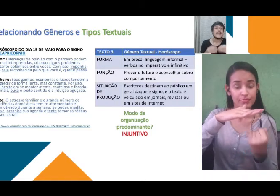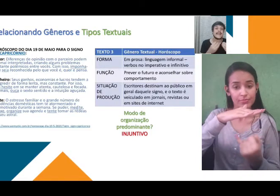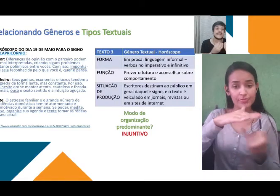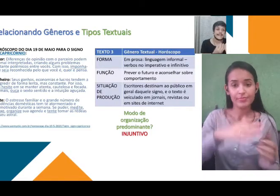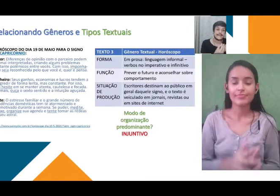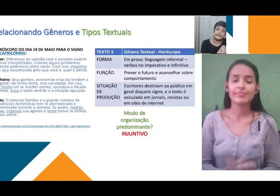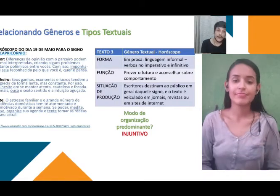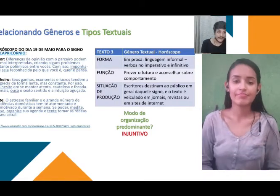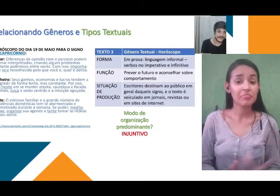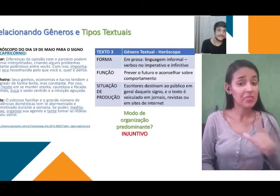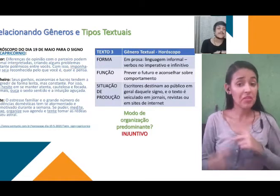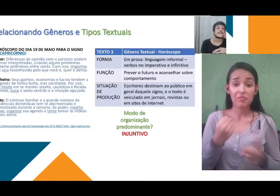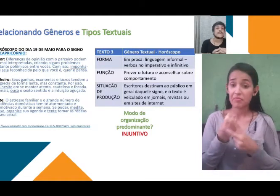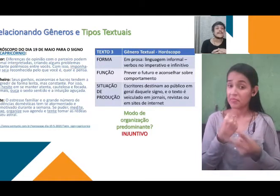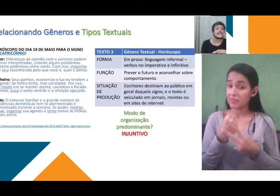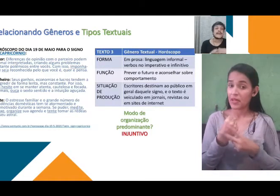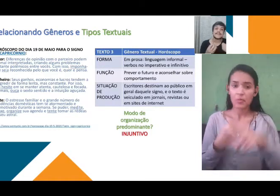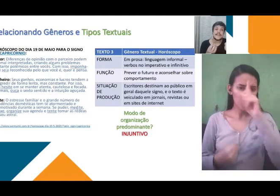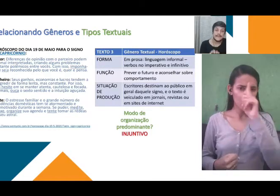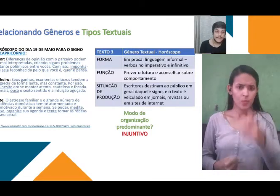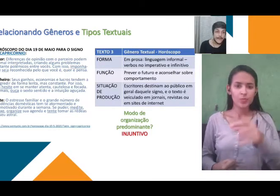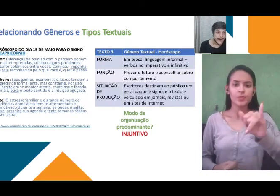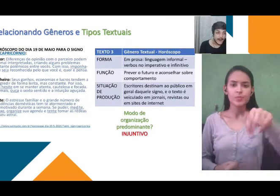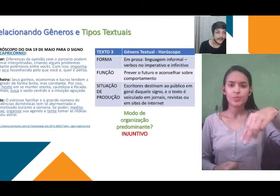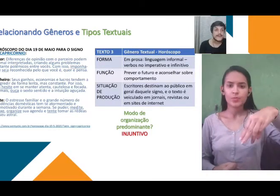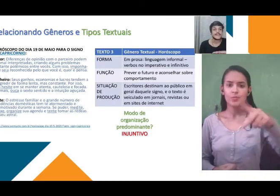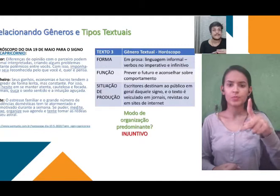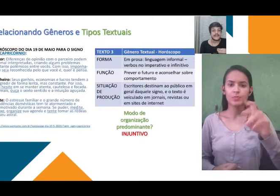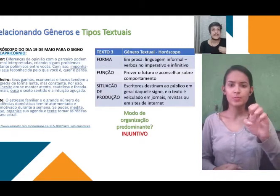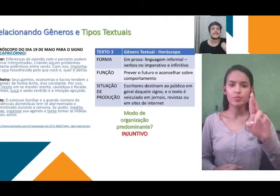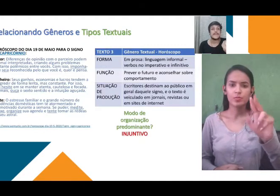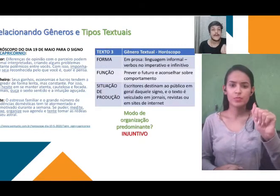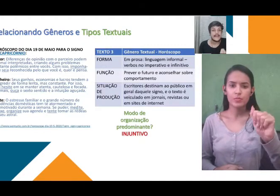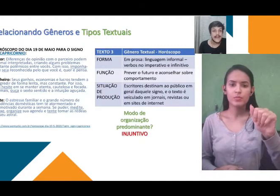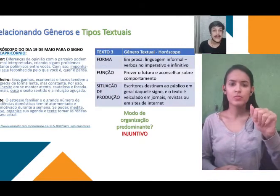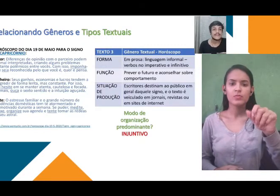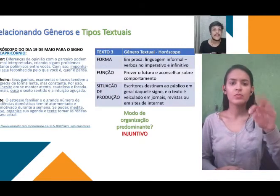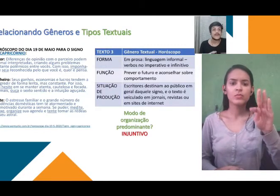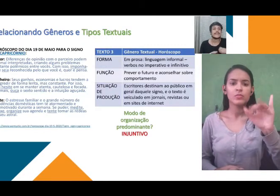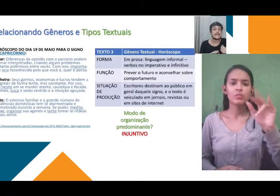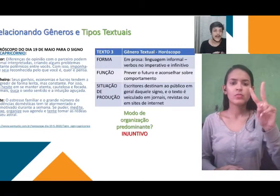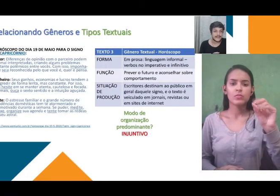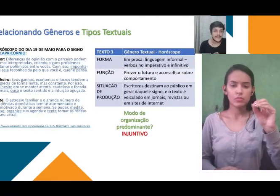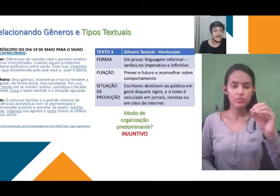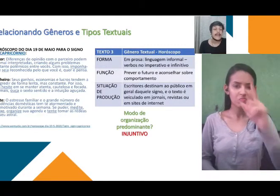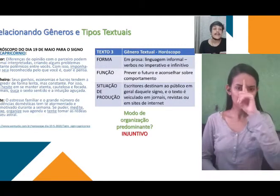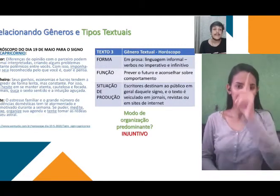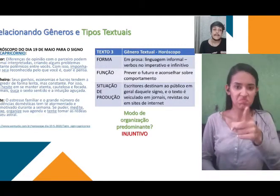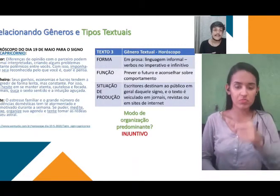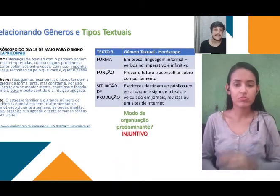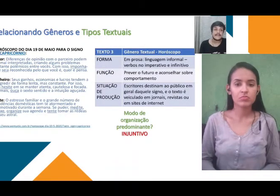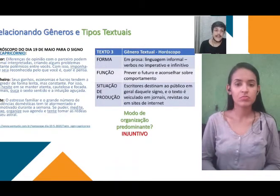né? Ele é escrito em prosa, com uma linguagem informal. A gente percebe uma informalidade ali quanto à linguagem, né?